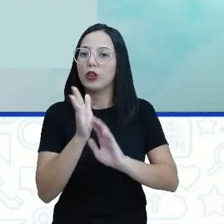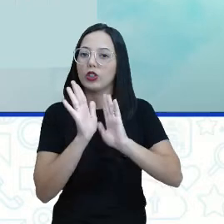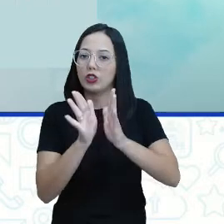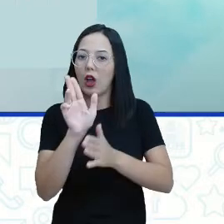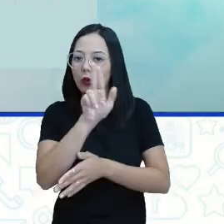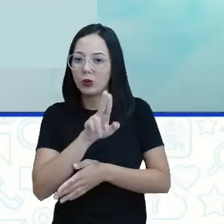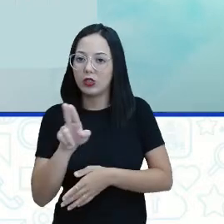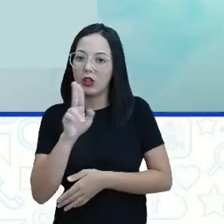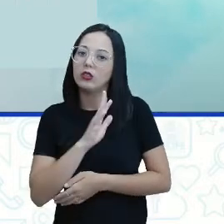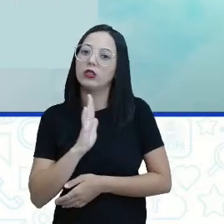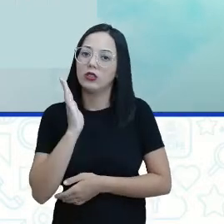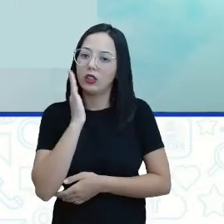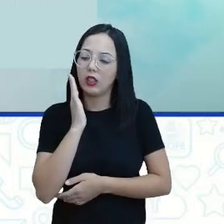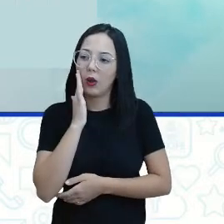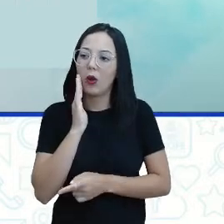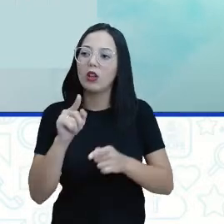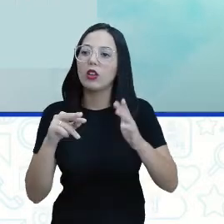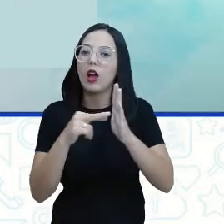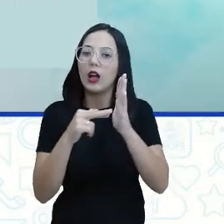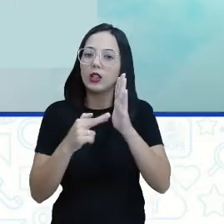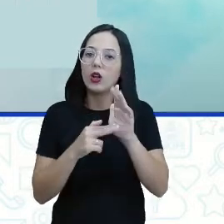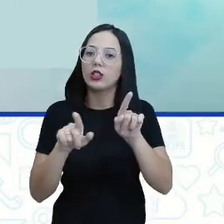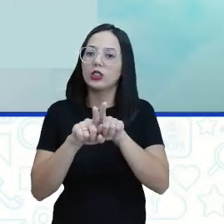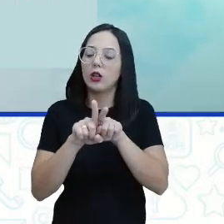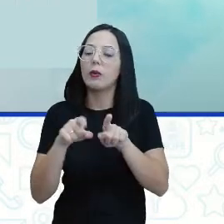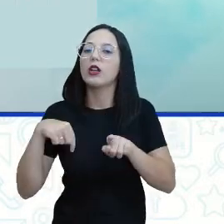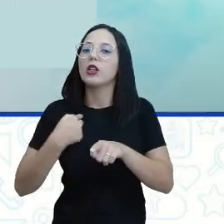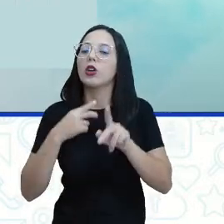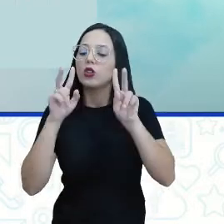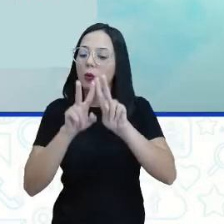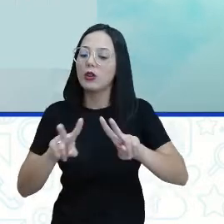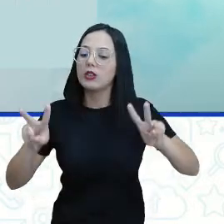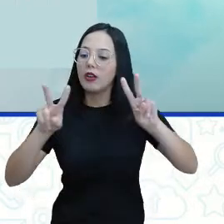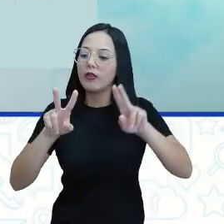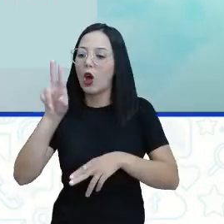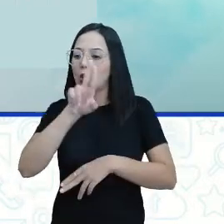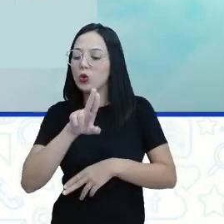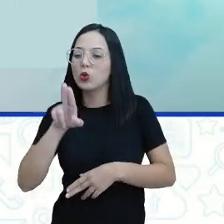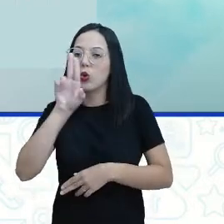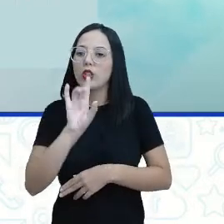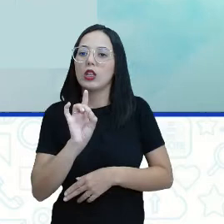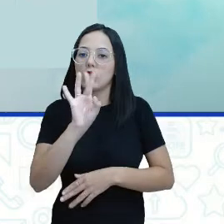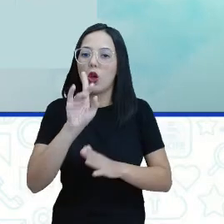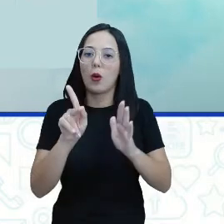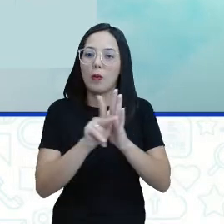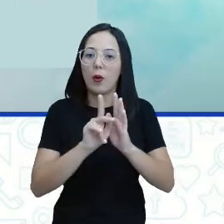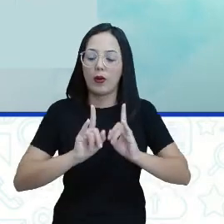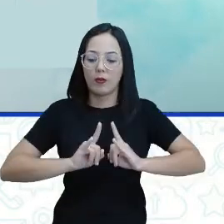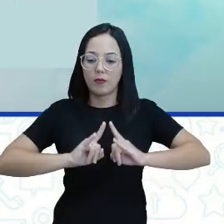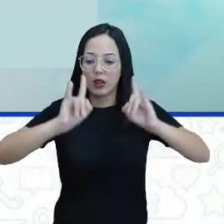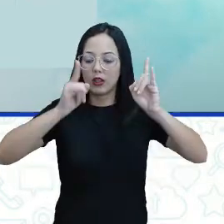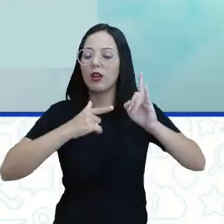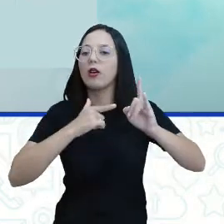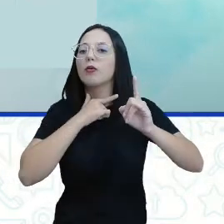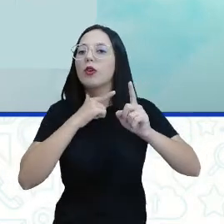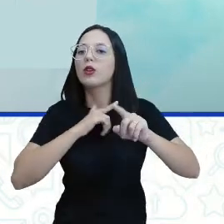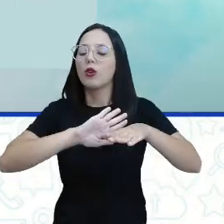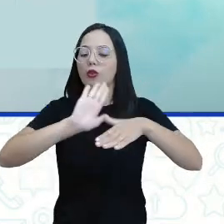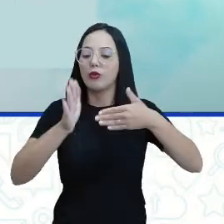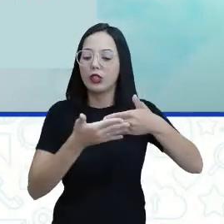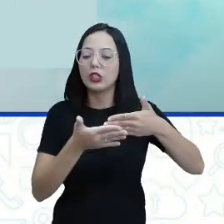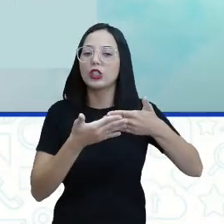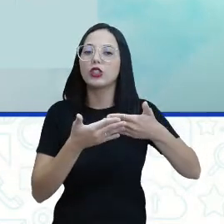vírgulas. Entre as normas, deve-se observar: utilizar somente a vaga do apartamento, fechar a porta